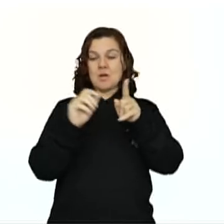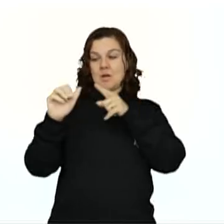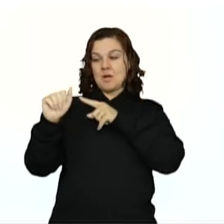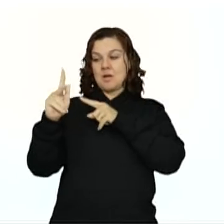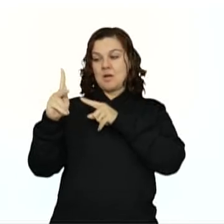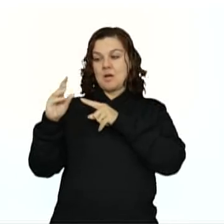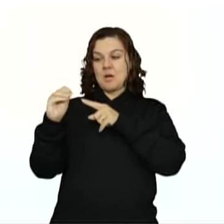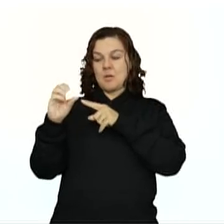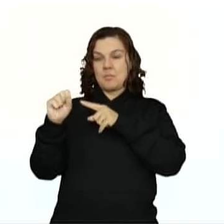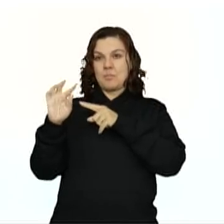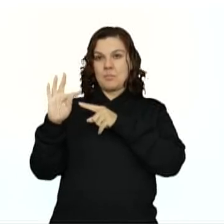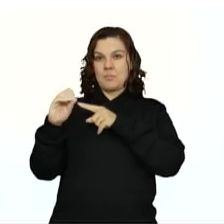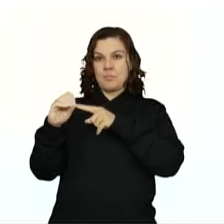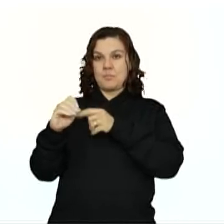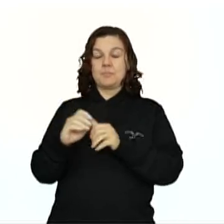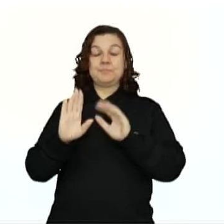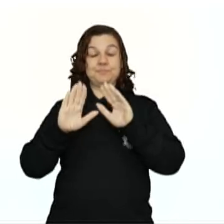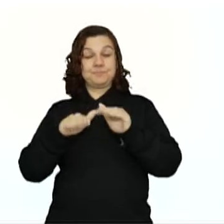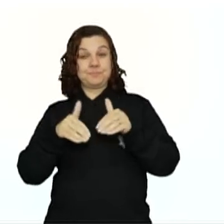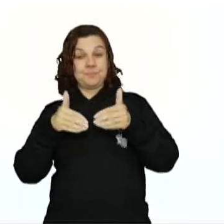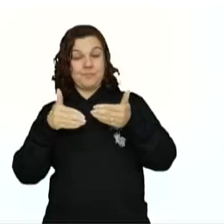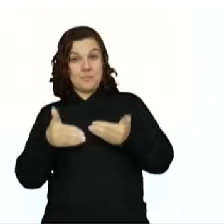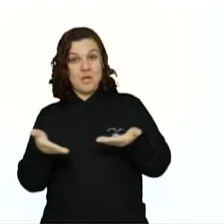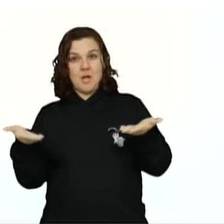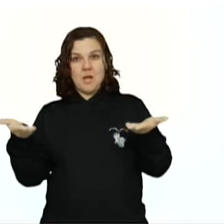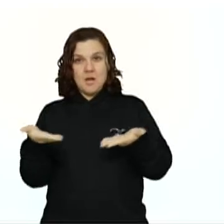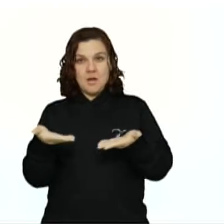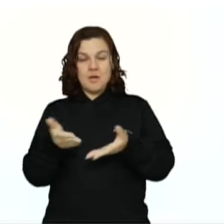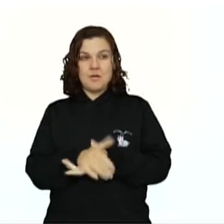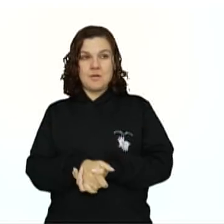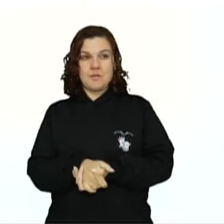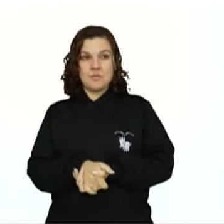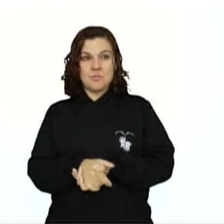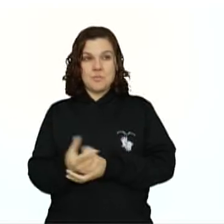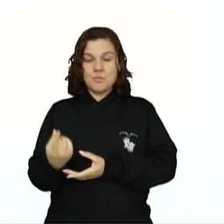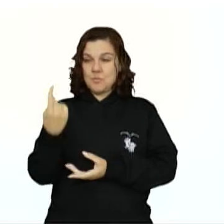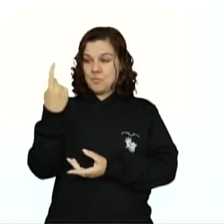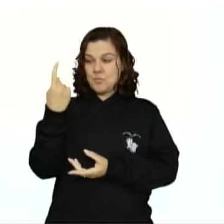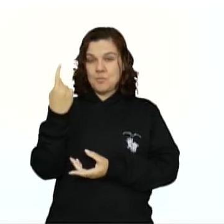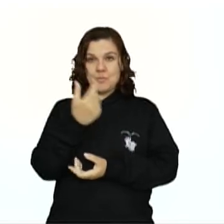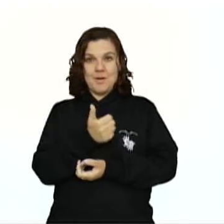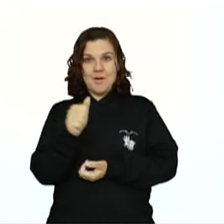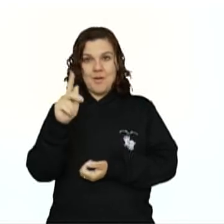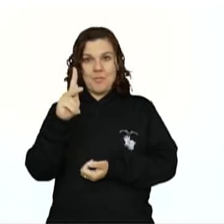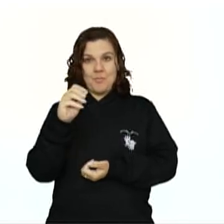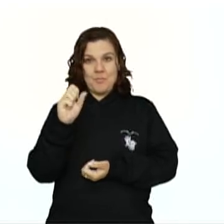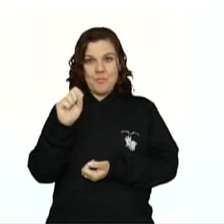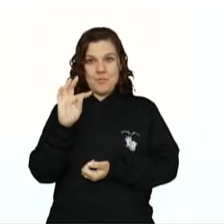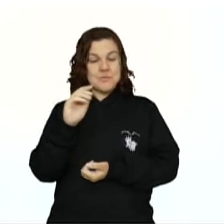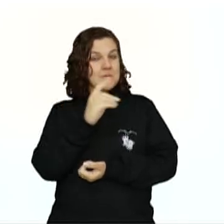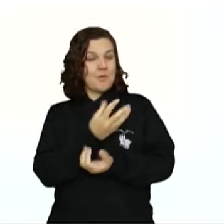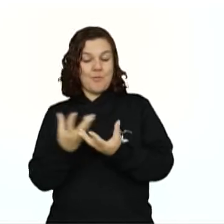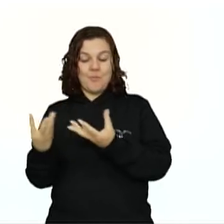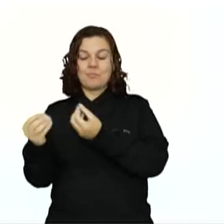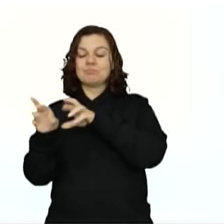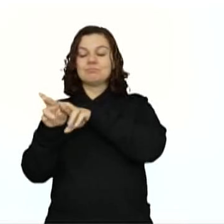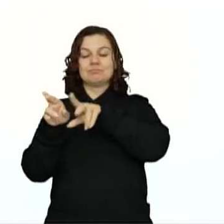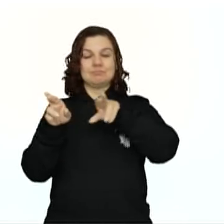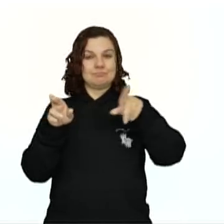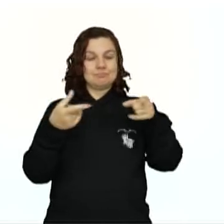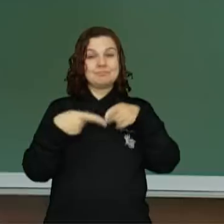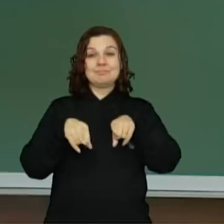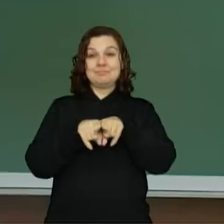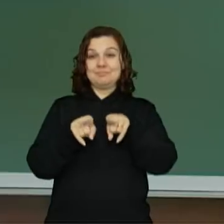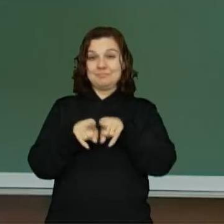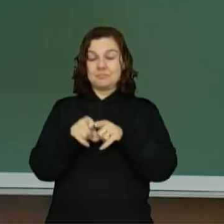de aposto. Então, estamos falando não apenas de um aposto, estamos falando de outros